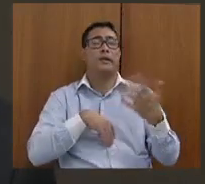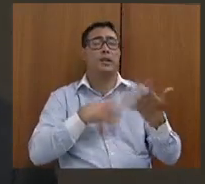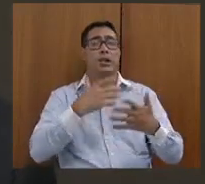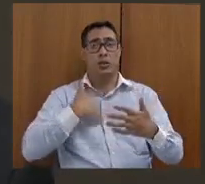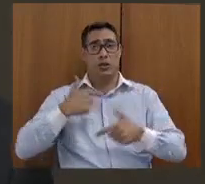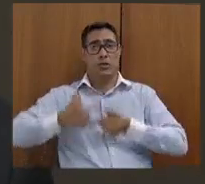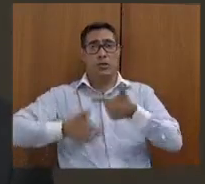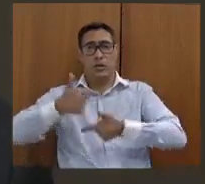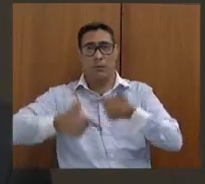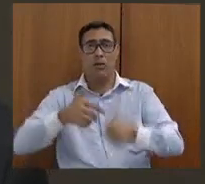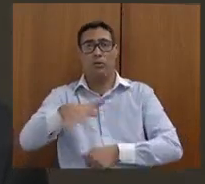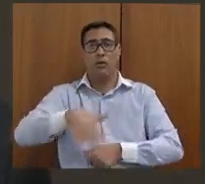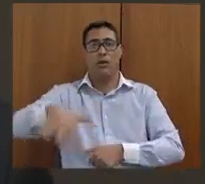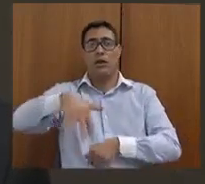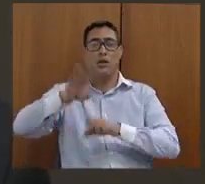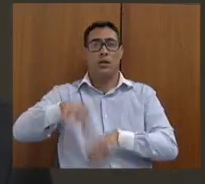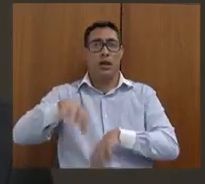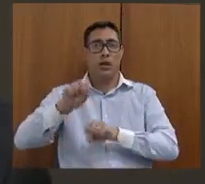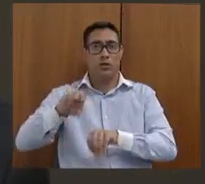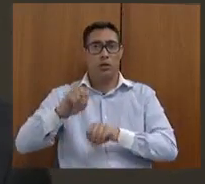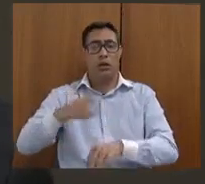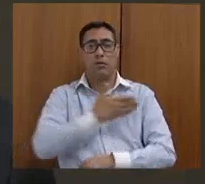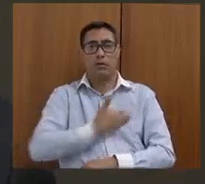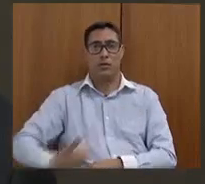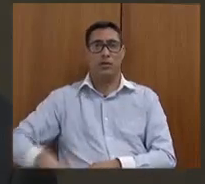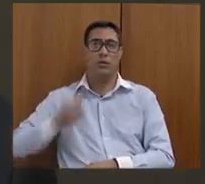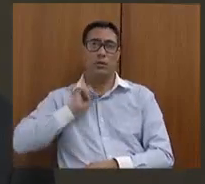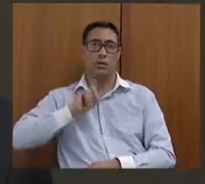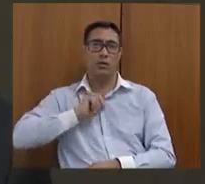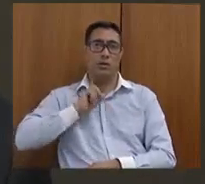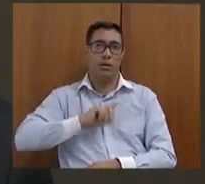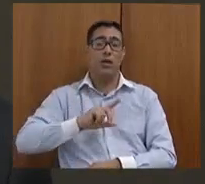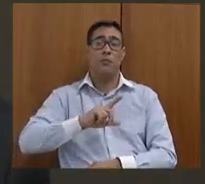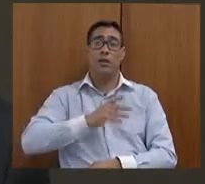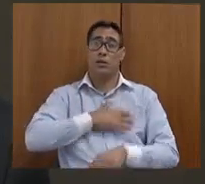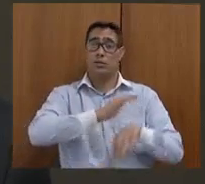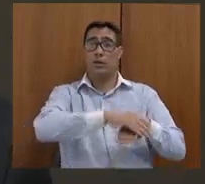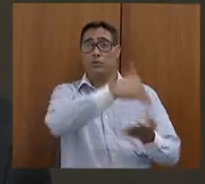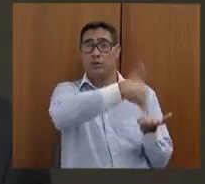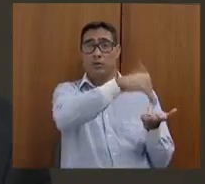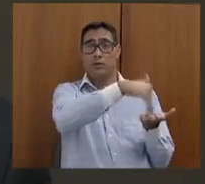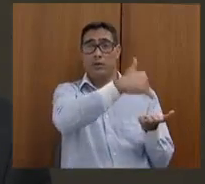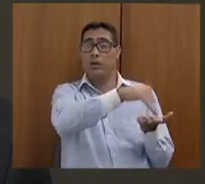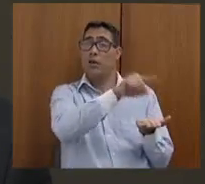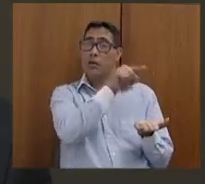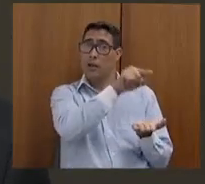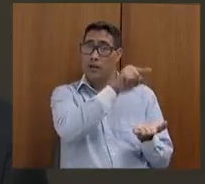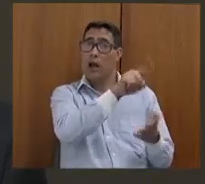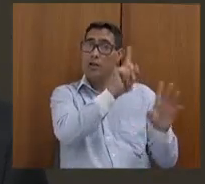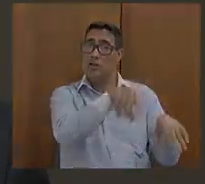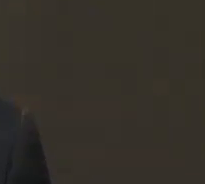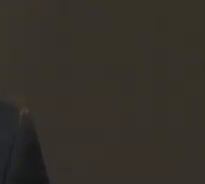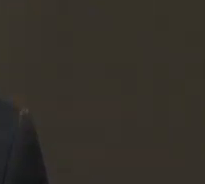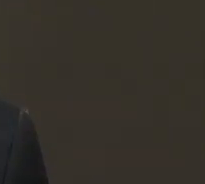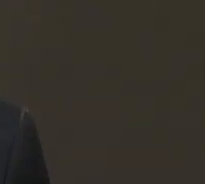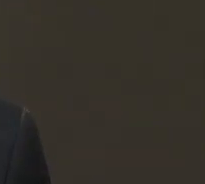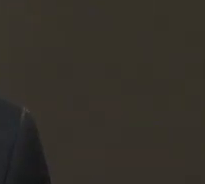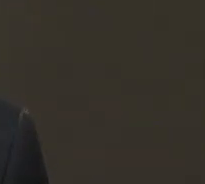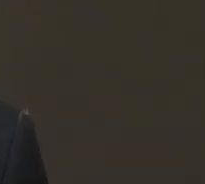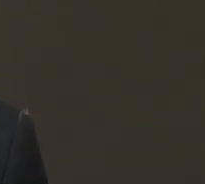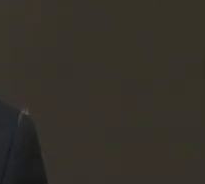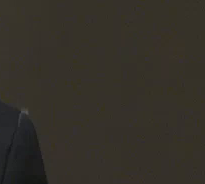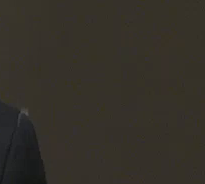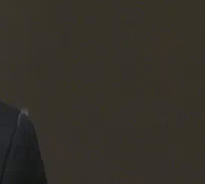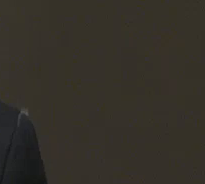trabalhadores da Educação do Estado de Minas Gerais através do secretário né de educação que é efetivo